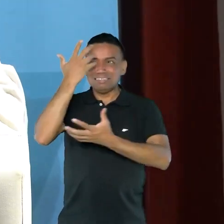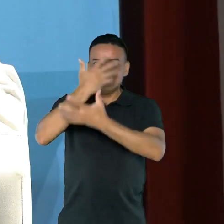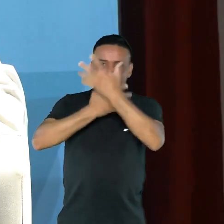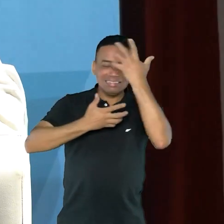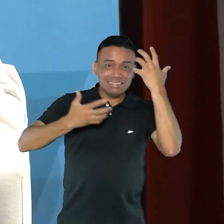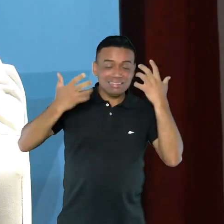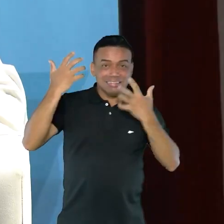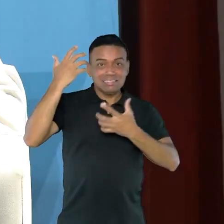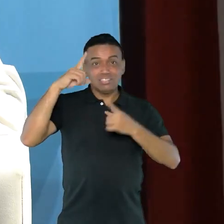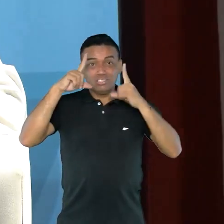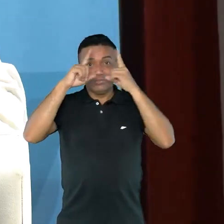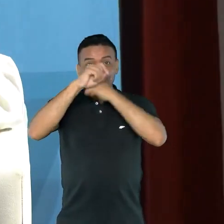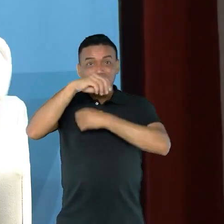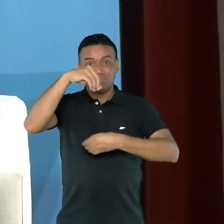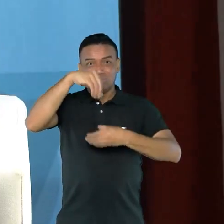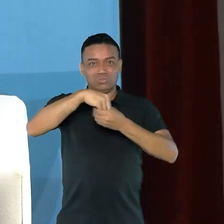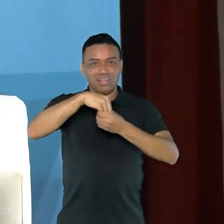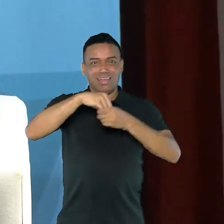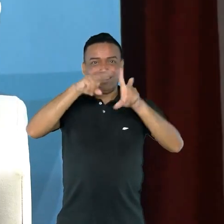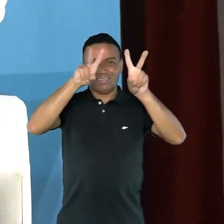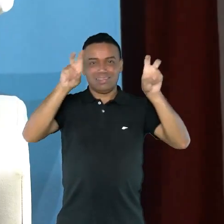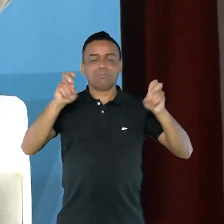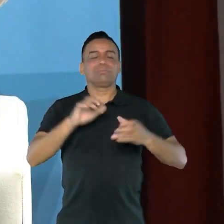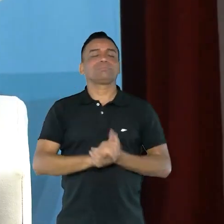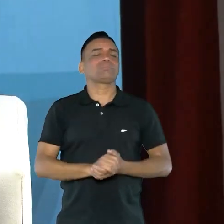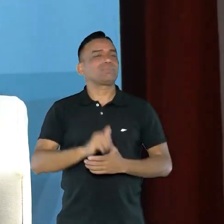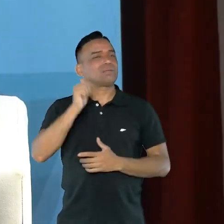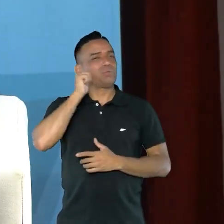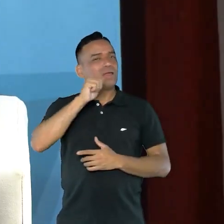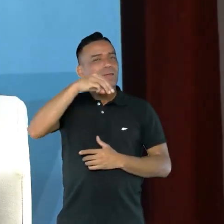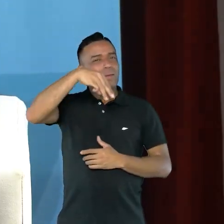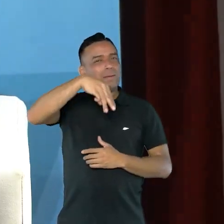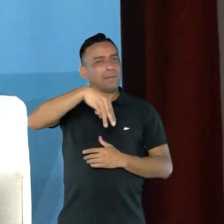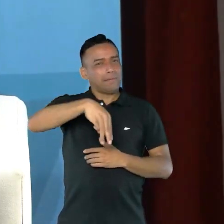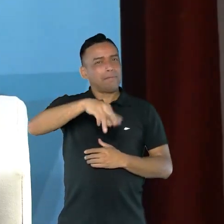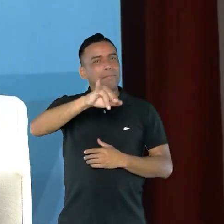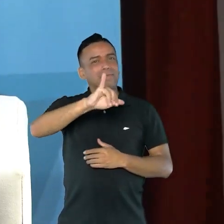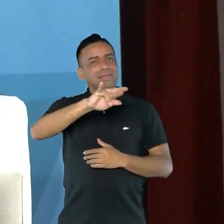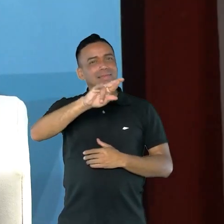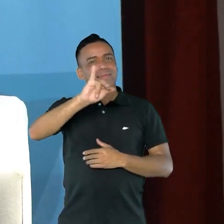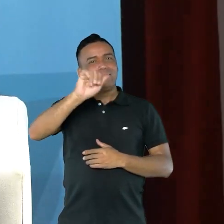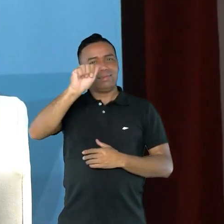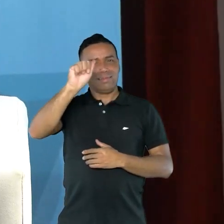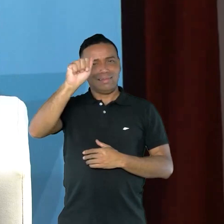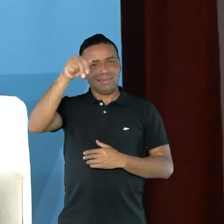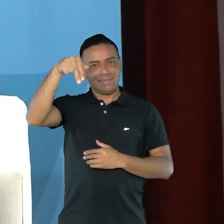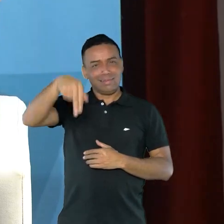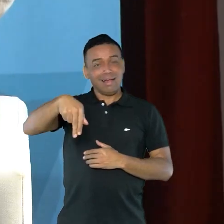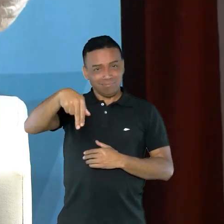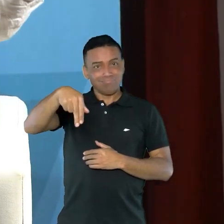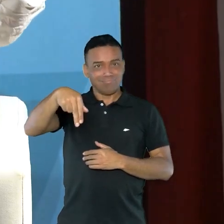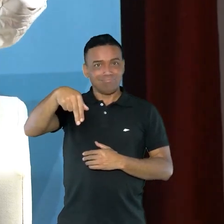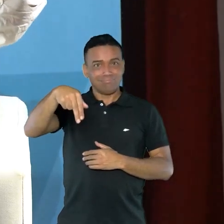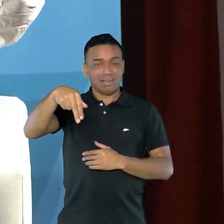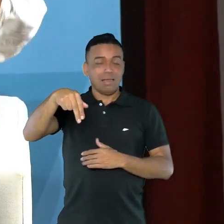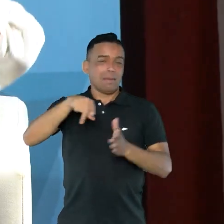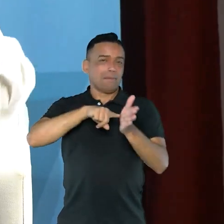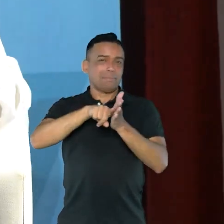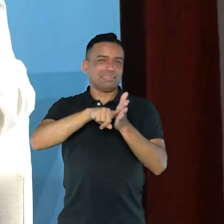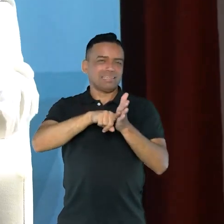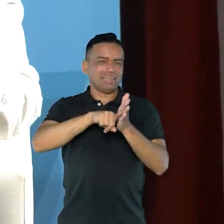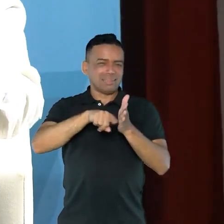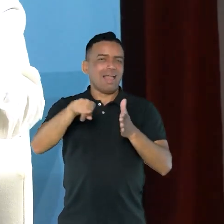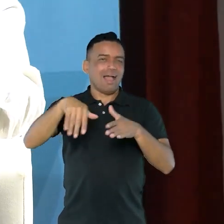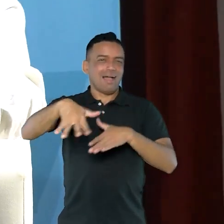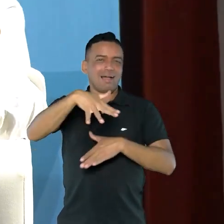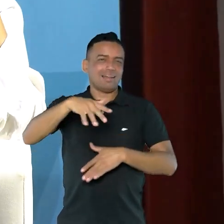tema. Tem até uma pesquisa feita pela Miriam Goldenberg, que é uma antropóloga que pesquisa também esse